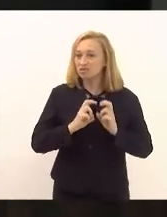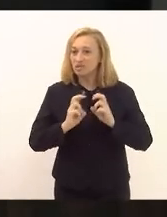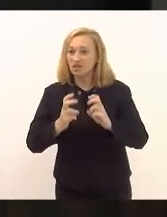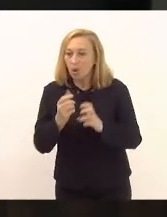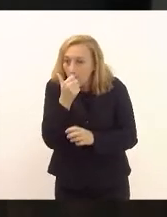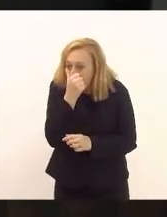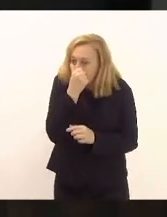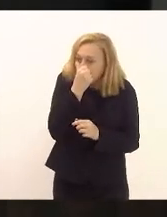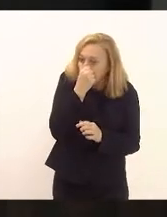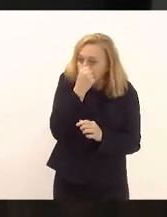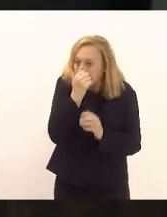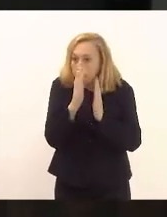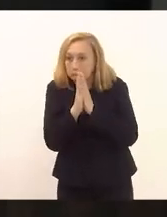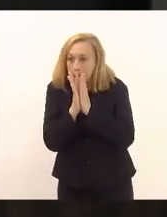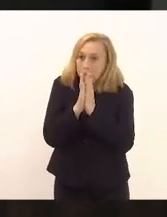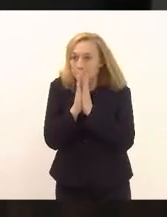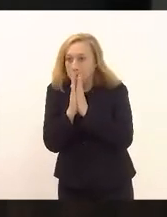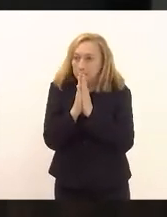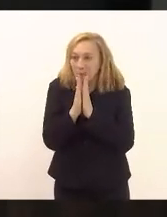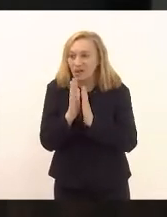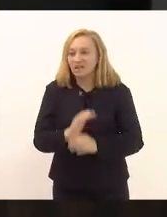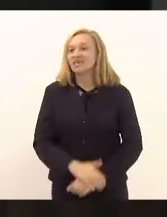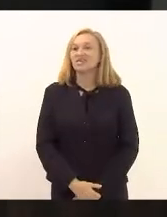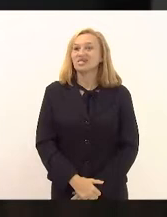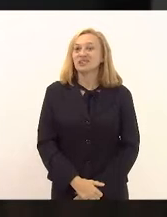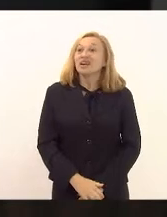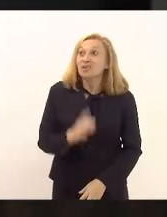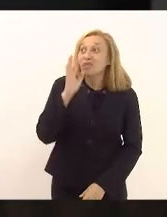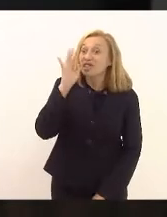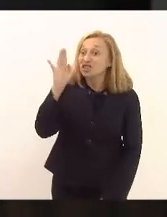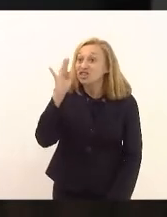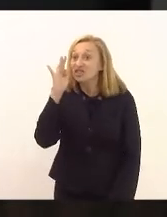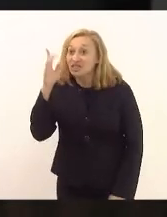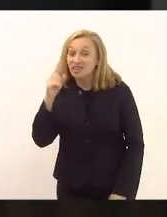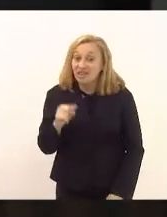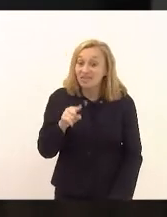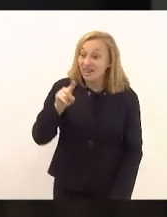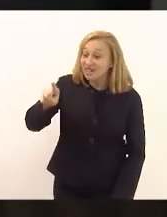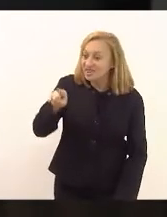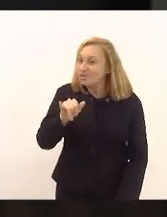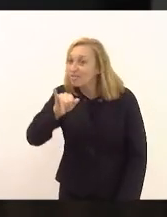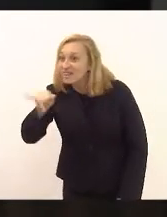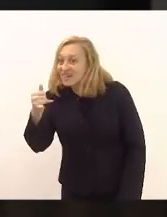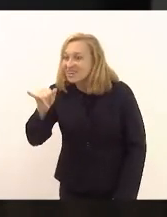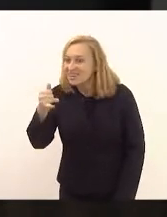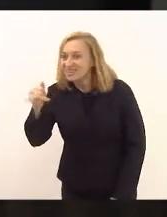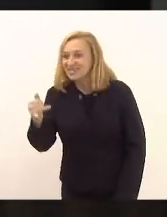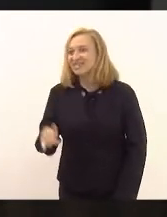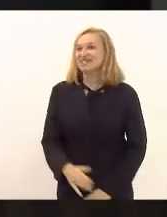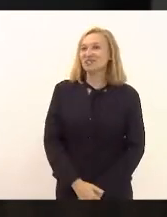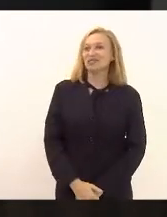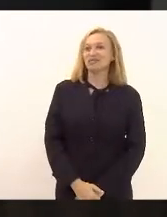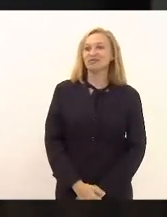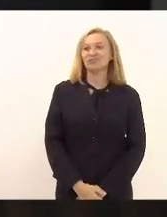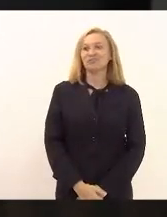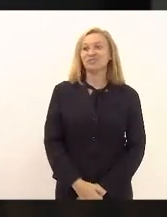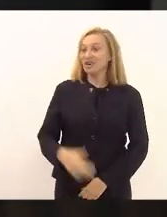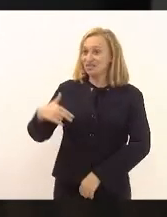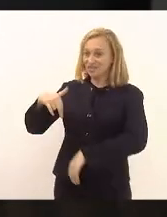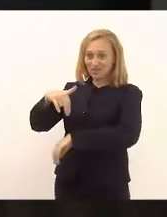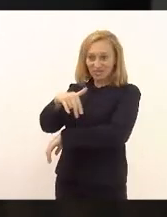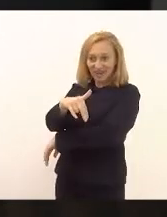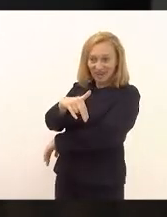amargurado, baldeando por aí. Bonito. Imagine quem vem lá de Japeri. Então, eu vou desfilar, se for